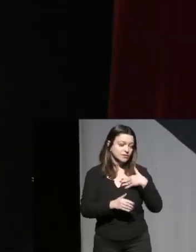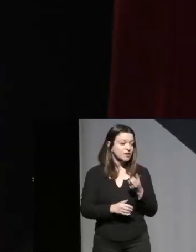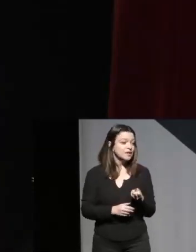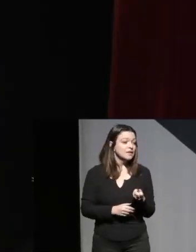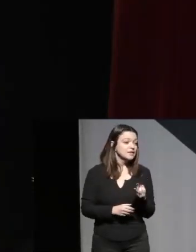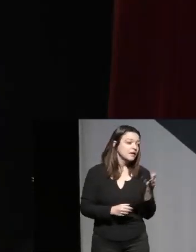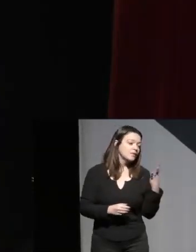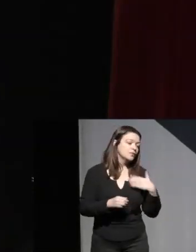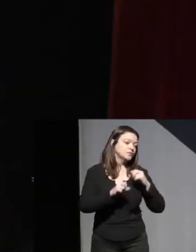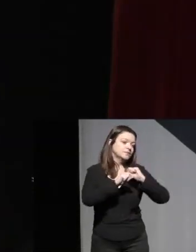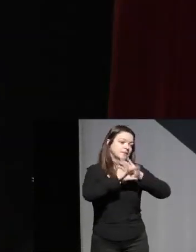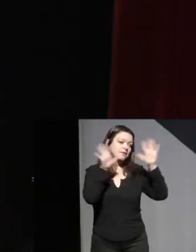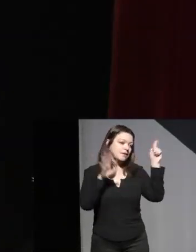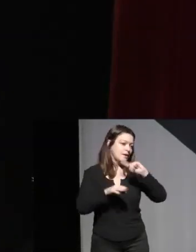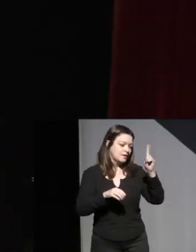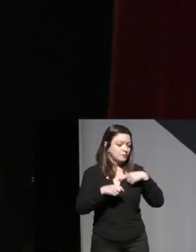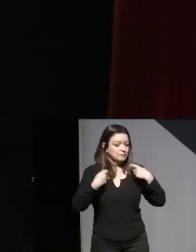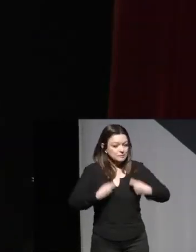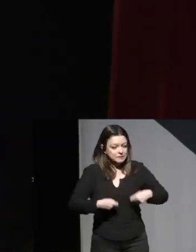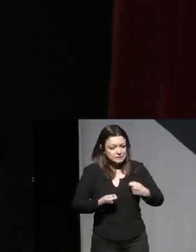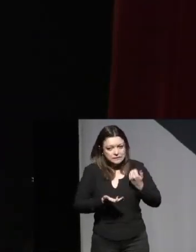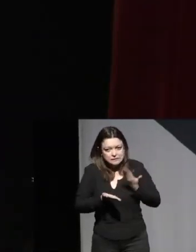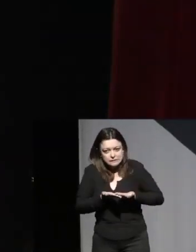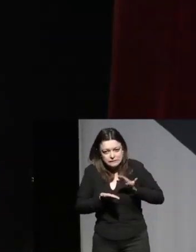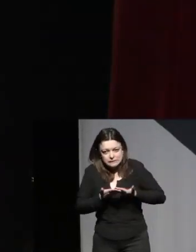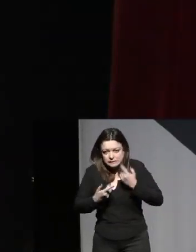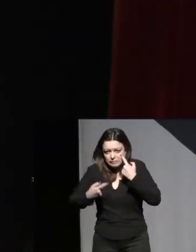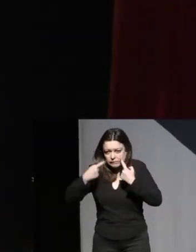que nos debruçar bastante para conseguir identificar.